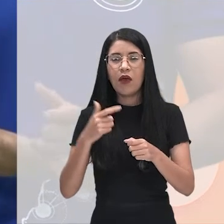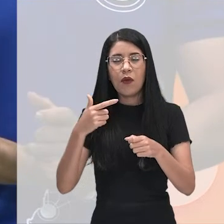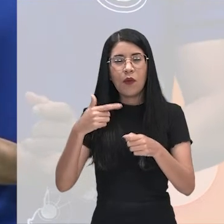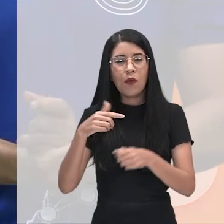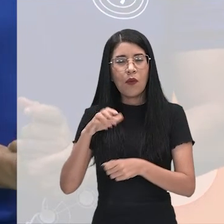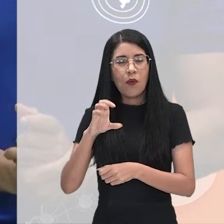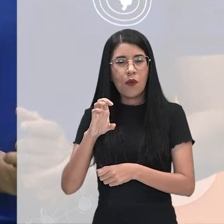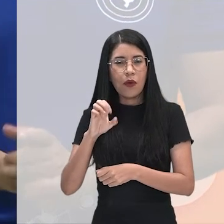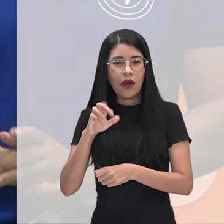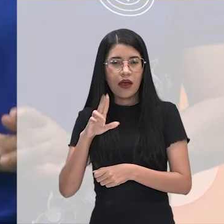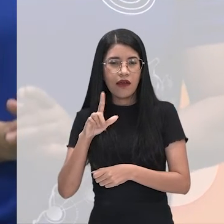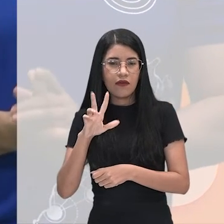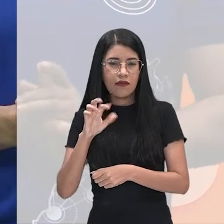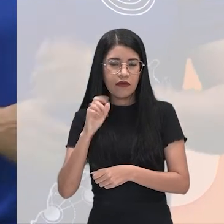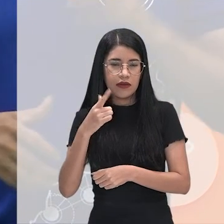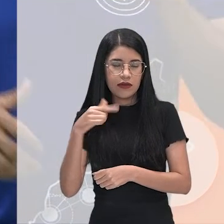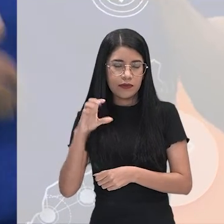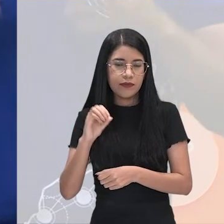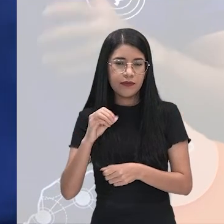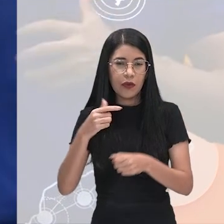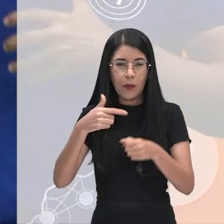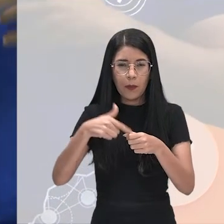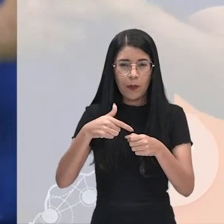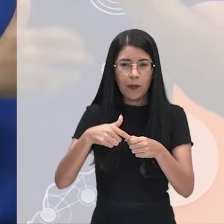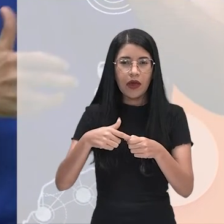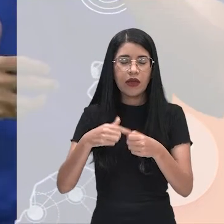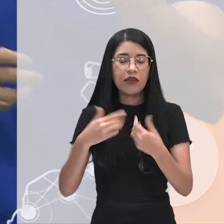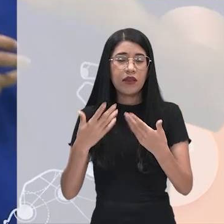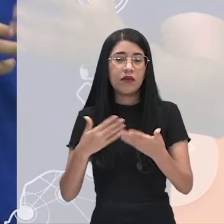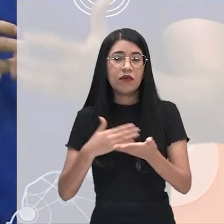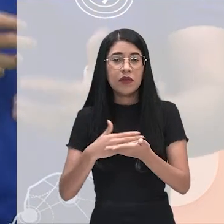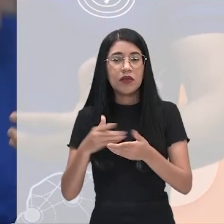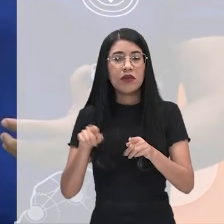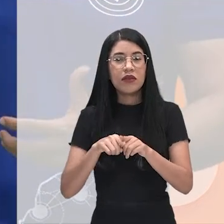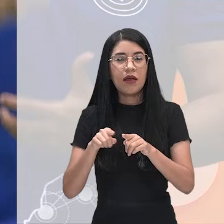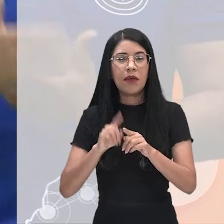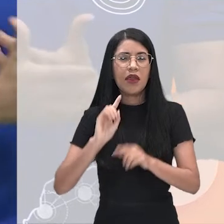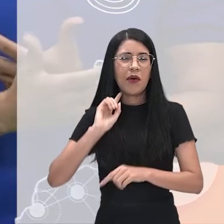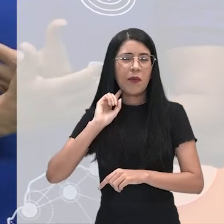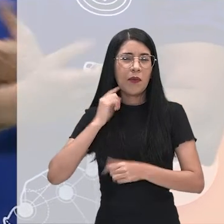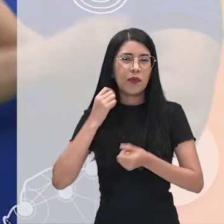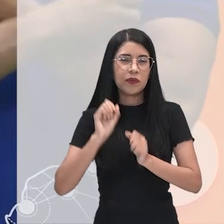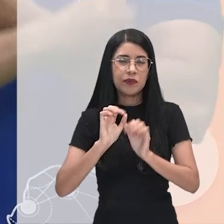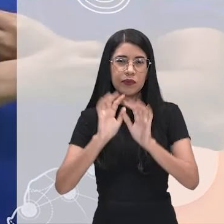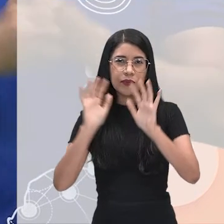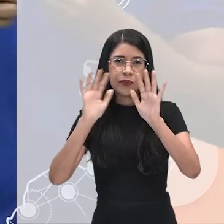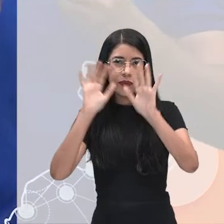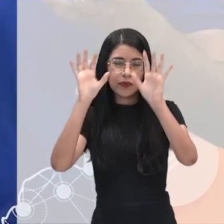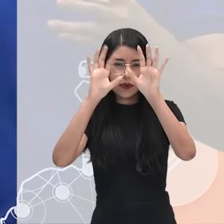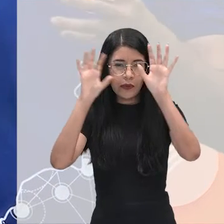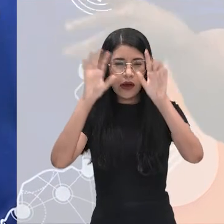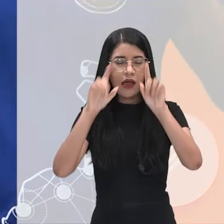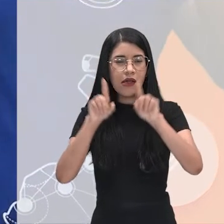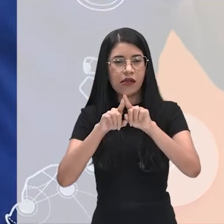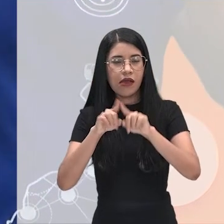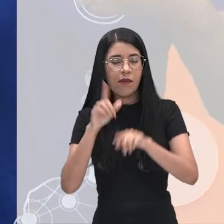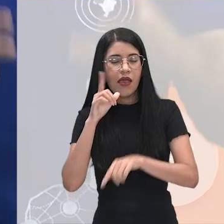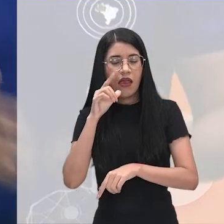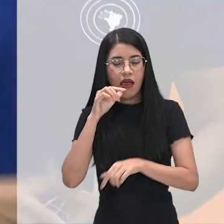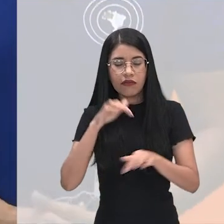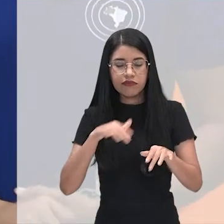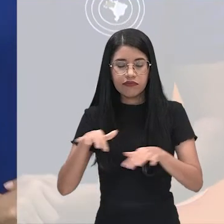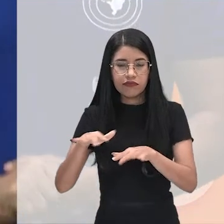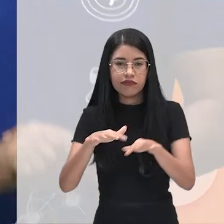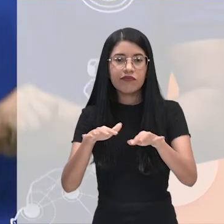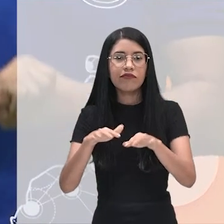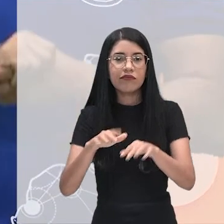segunda Revolução Industrial e essas transformações no espaço geográfico, em especial urbano, elas não param,